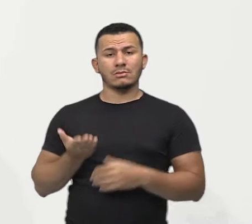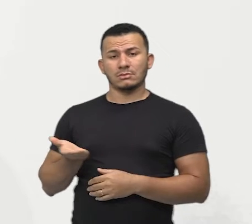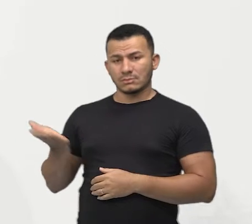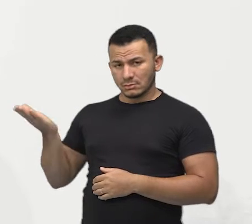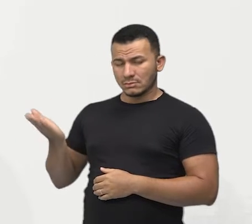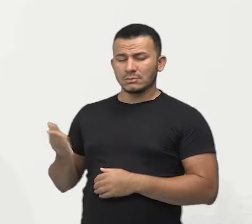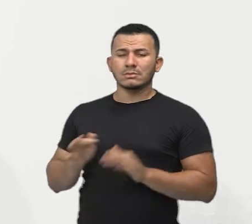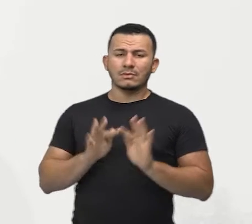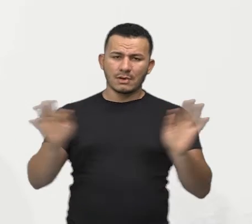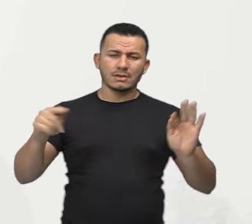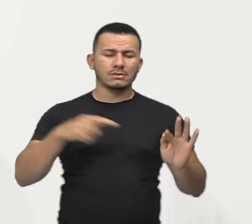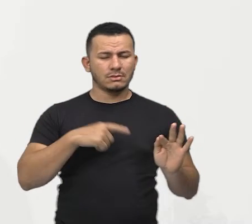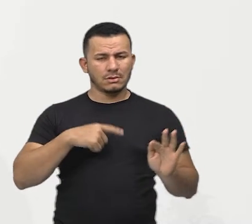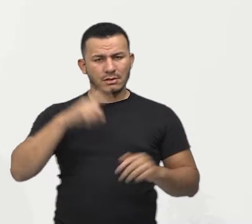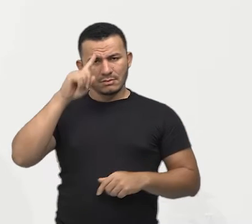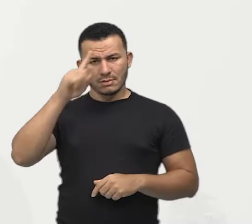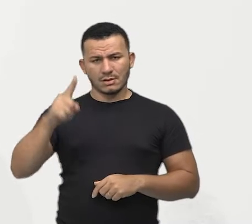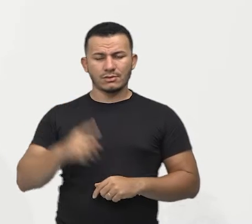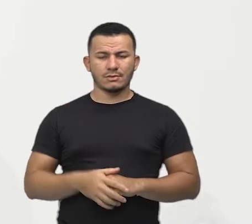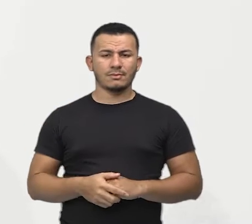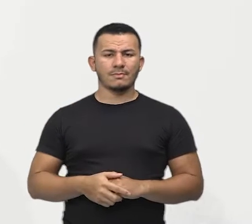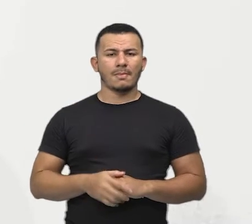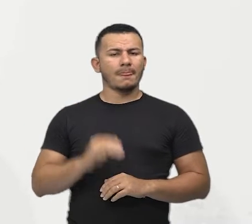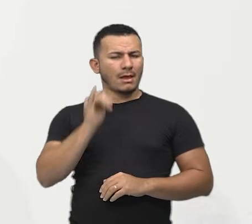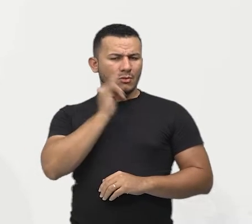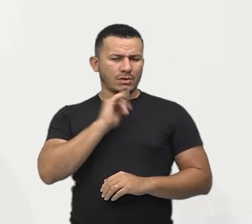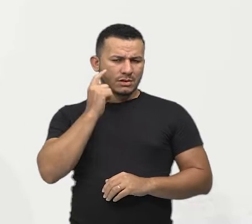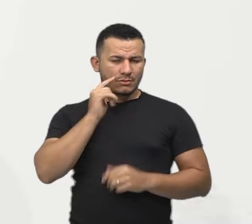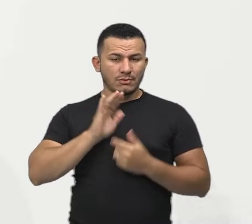modo imperativo. Vamos observar